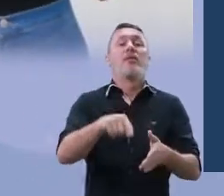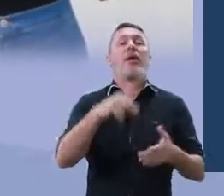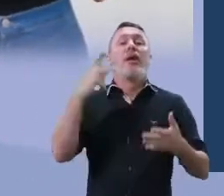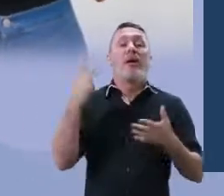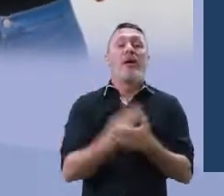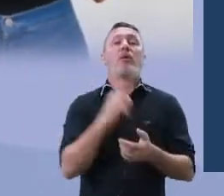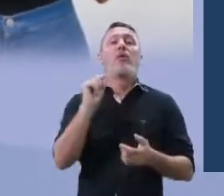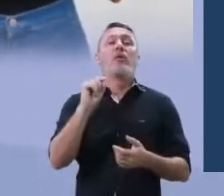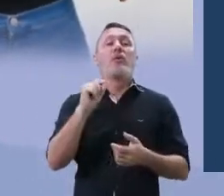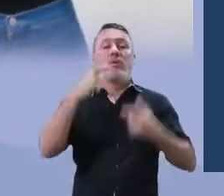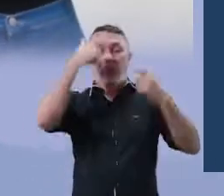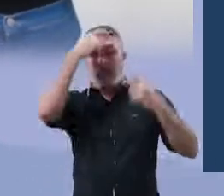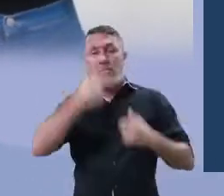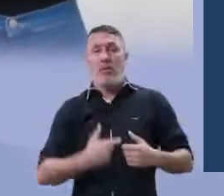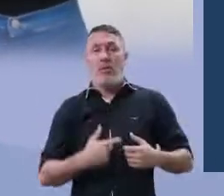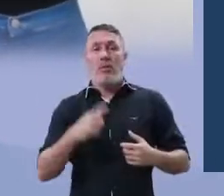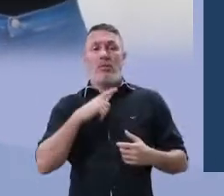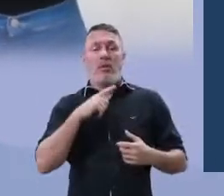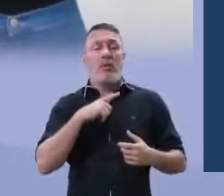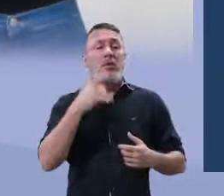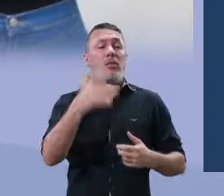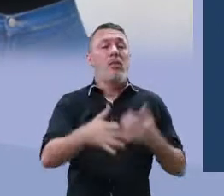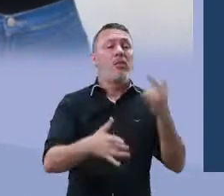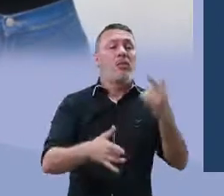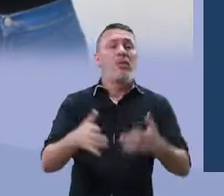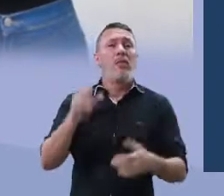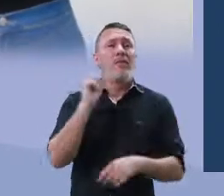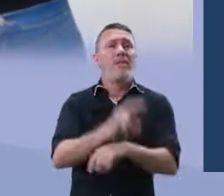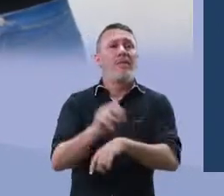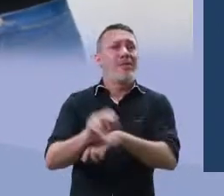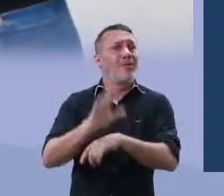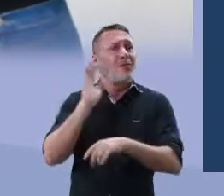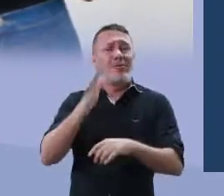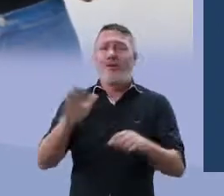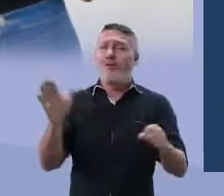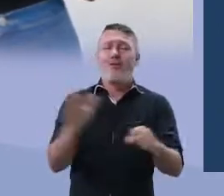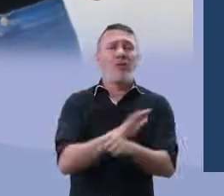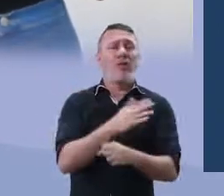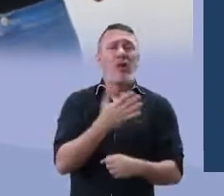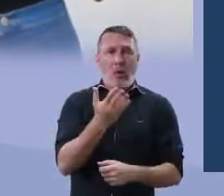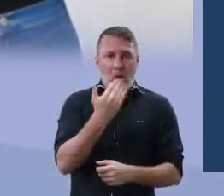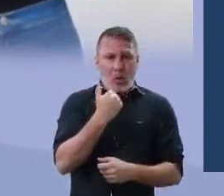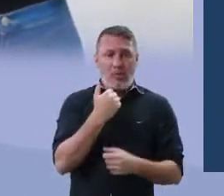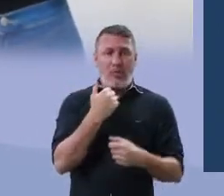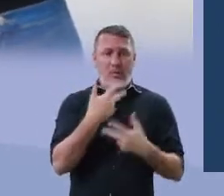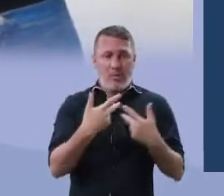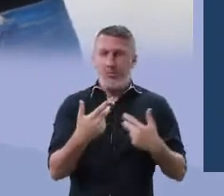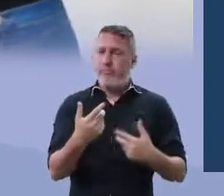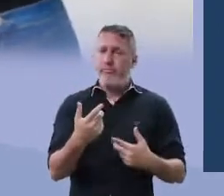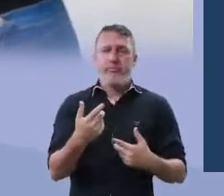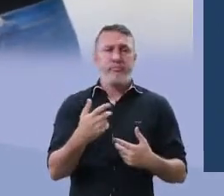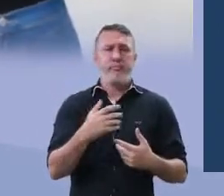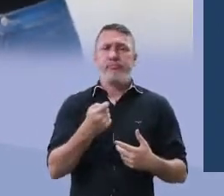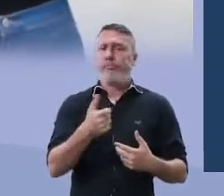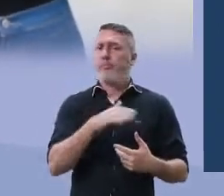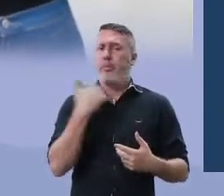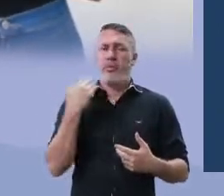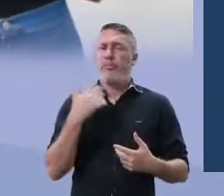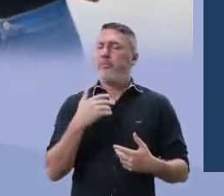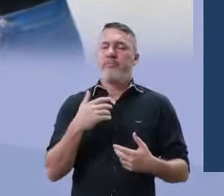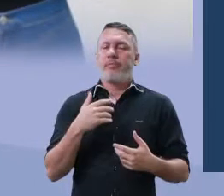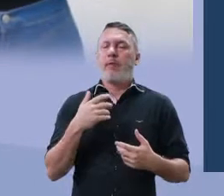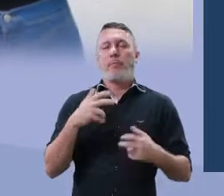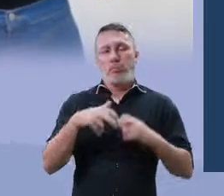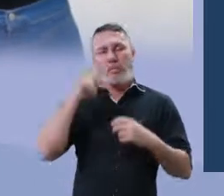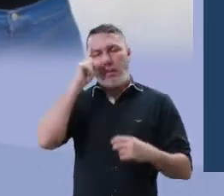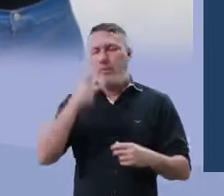mais afetado ainda, porque ele vai se alimentar de todo o acúmulo dessas substâncias que os outros seres já